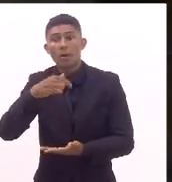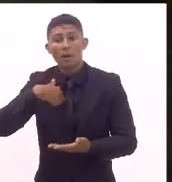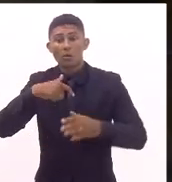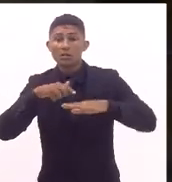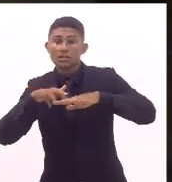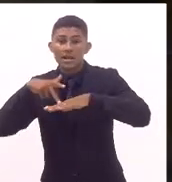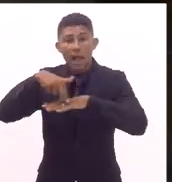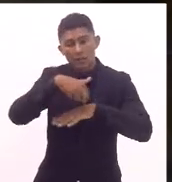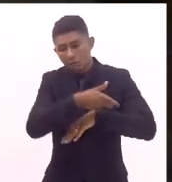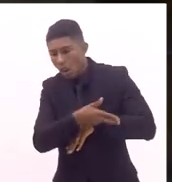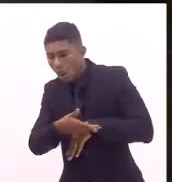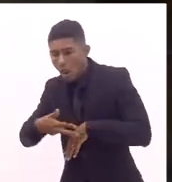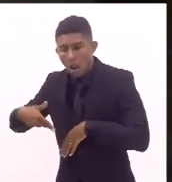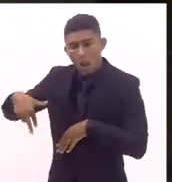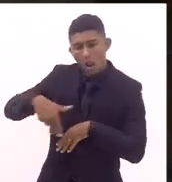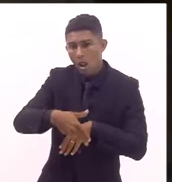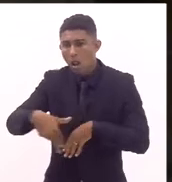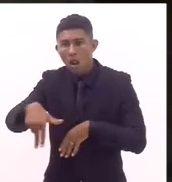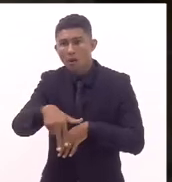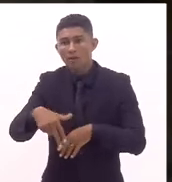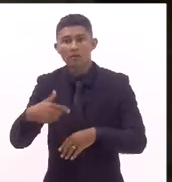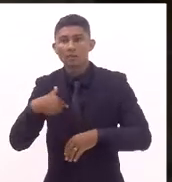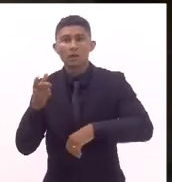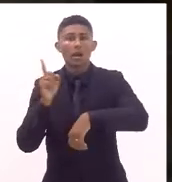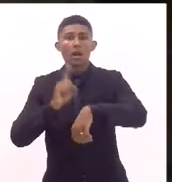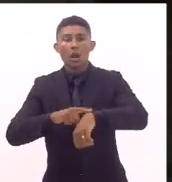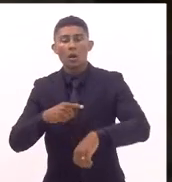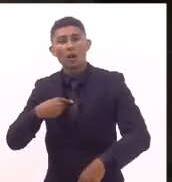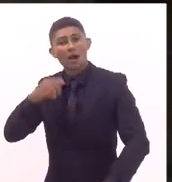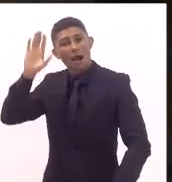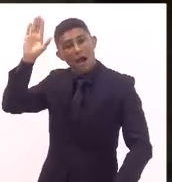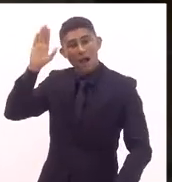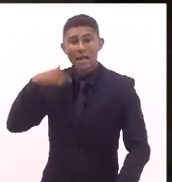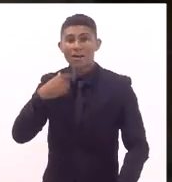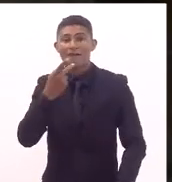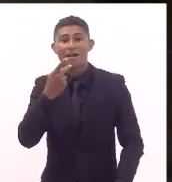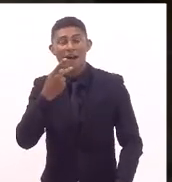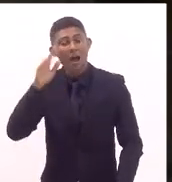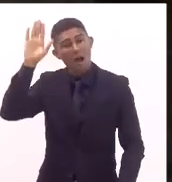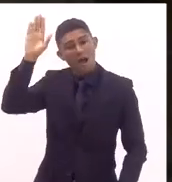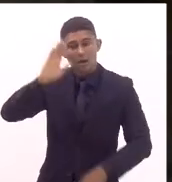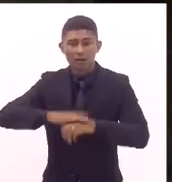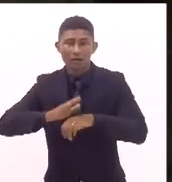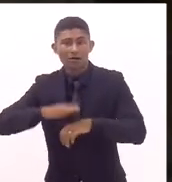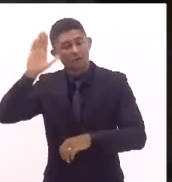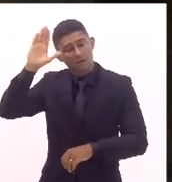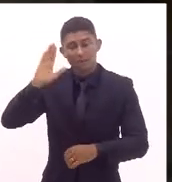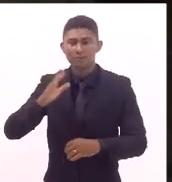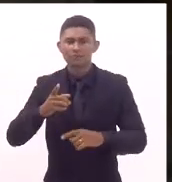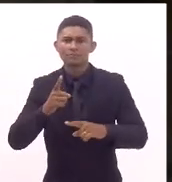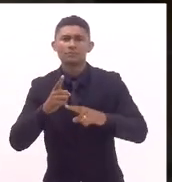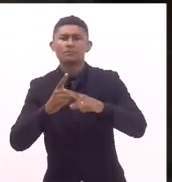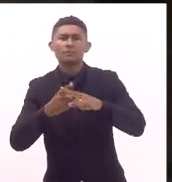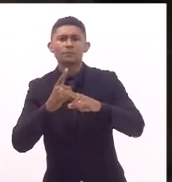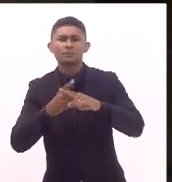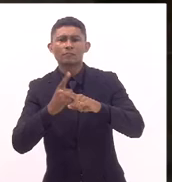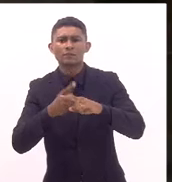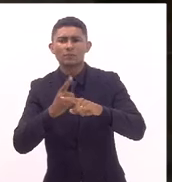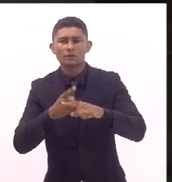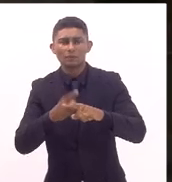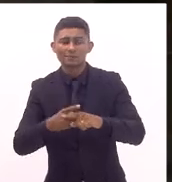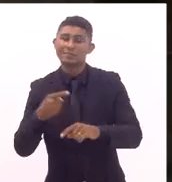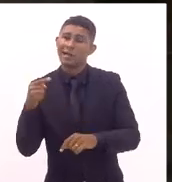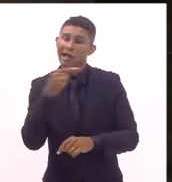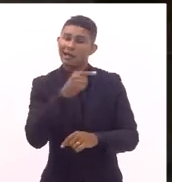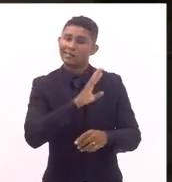tá quando eu falei a palavra de ordem vai falar porque até lá